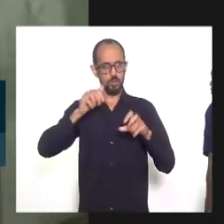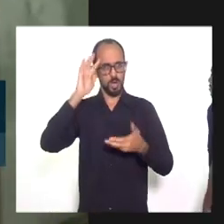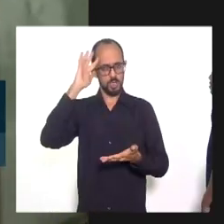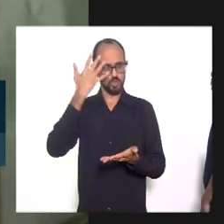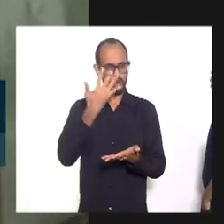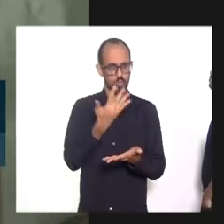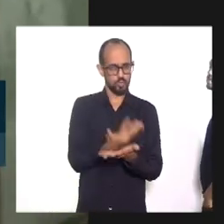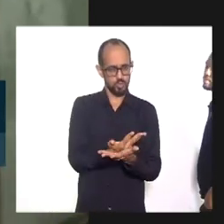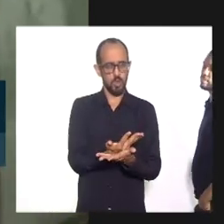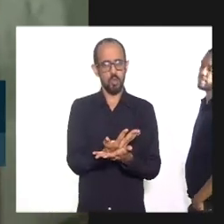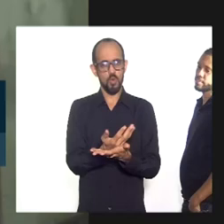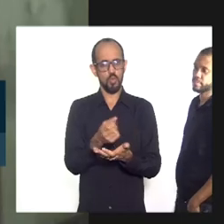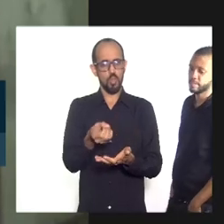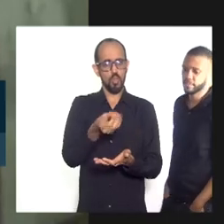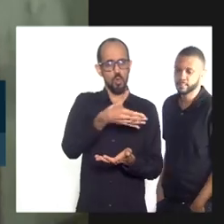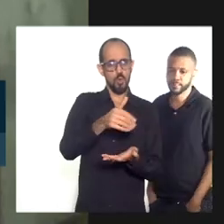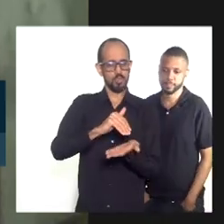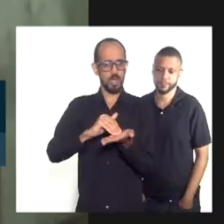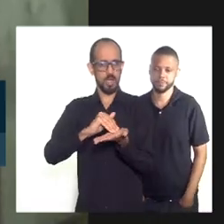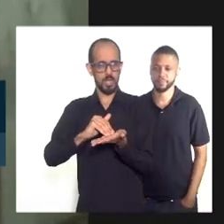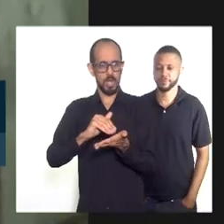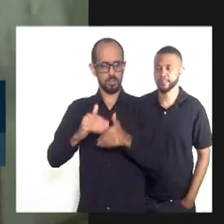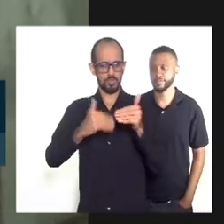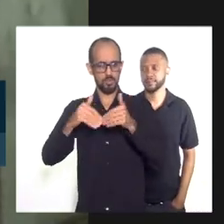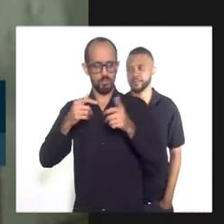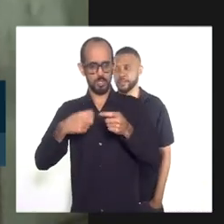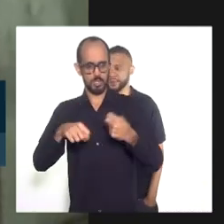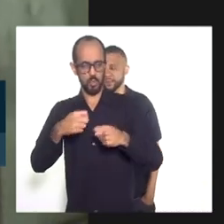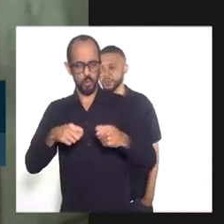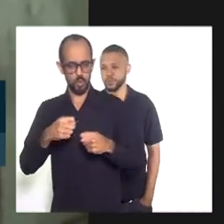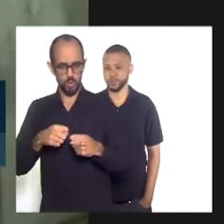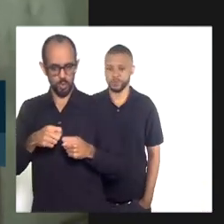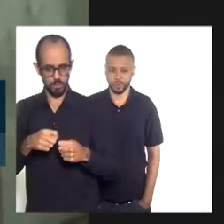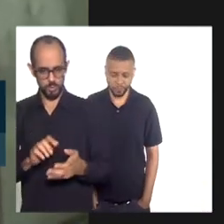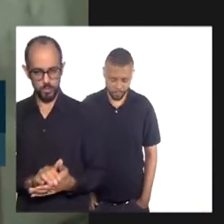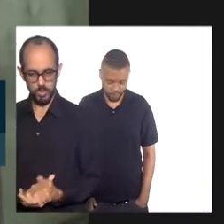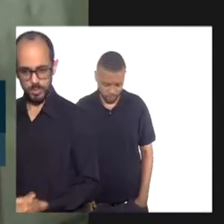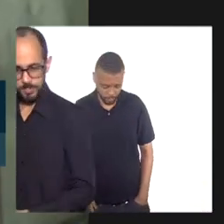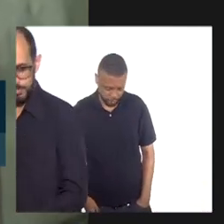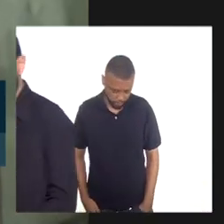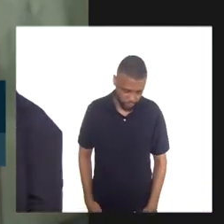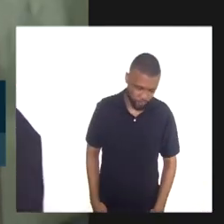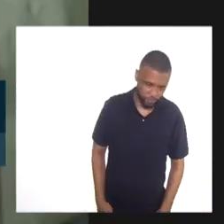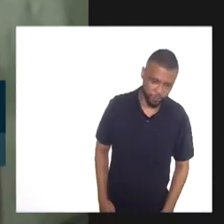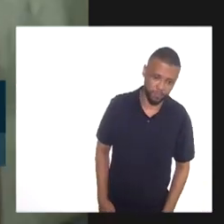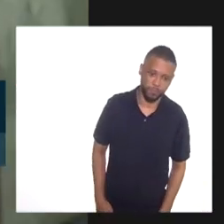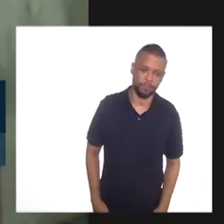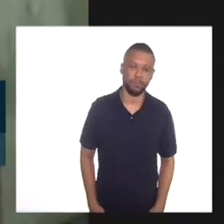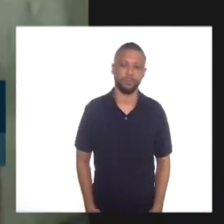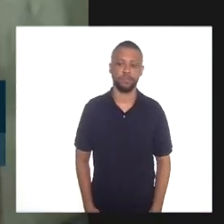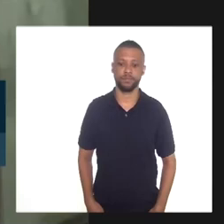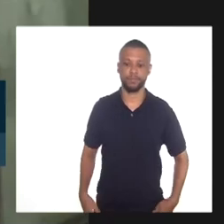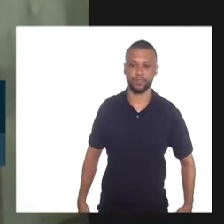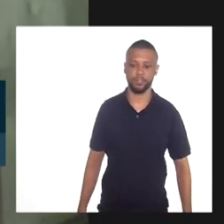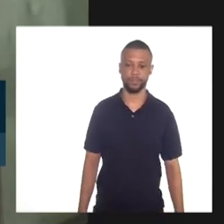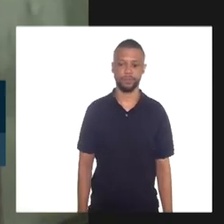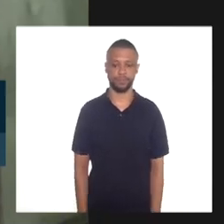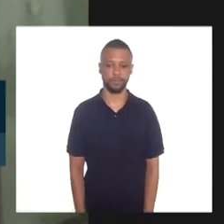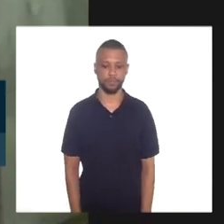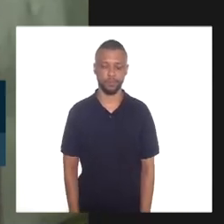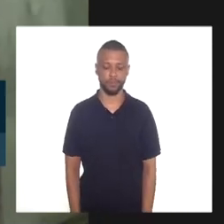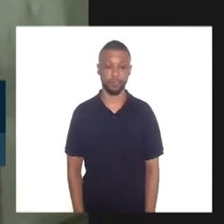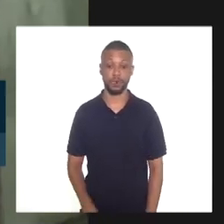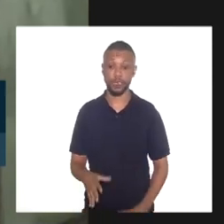que o novo secretário de Desenvolvimento Econômico, o Vinícius Fará, baixou, criando um grupo de trabalho, eu